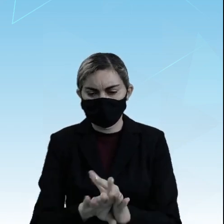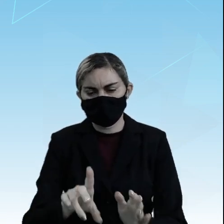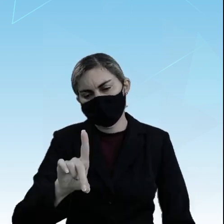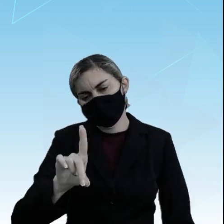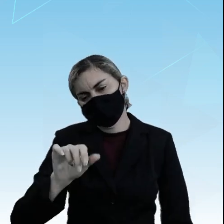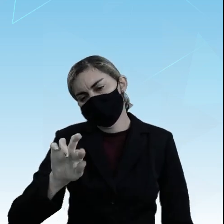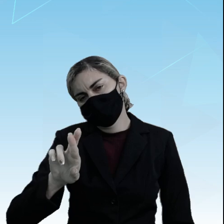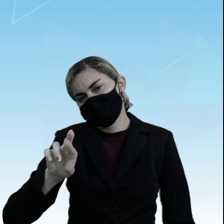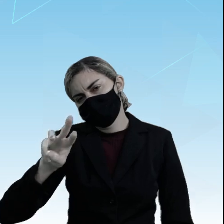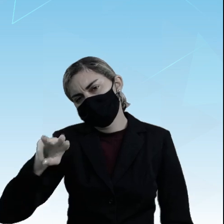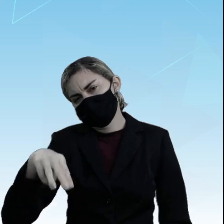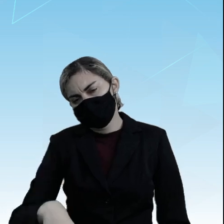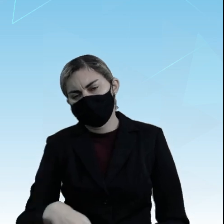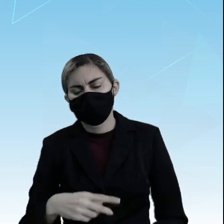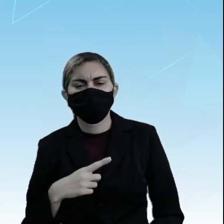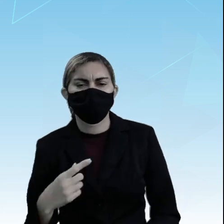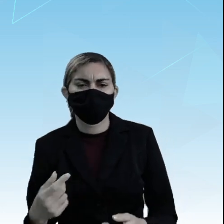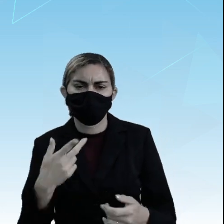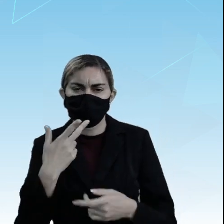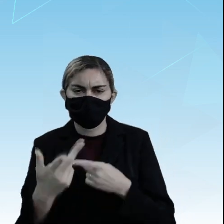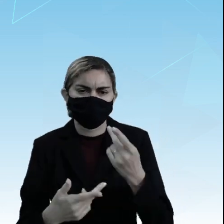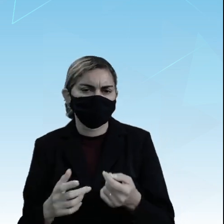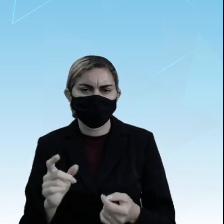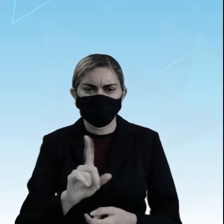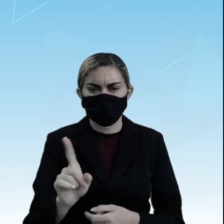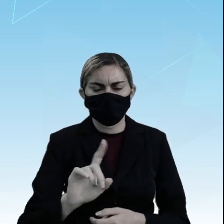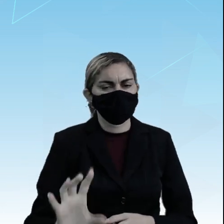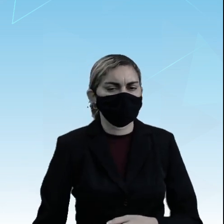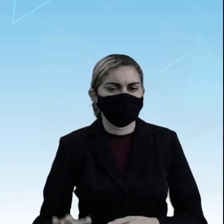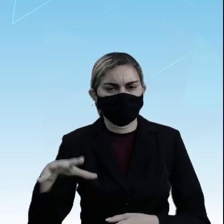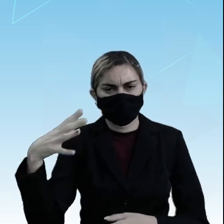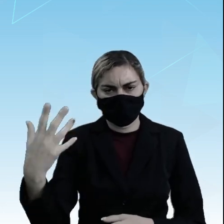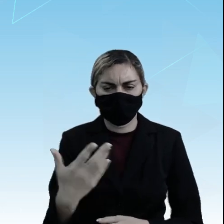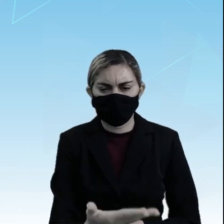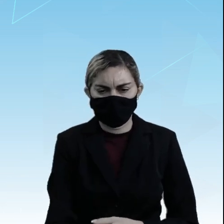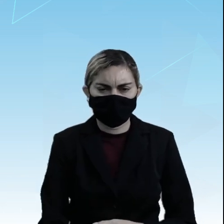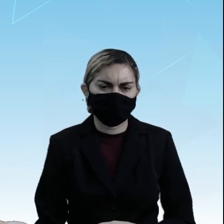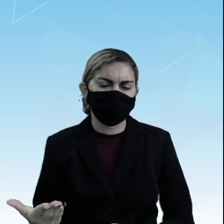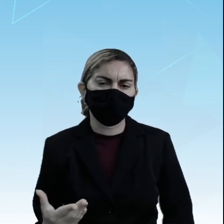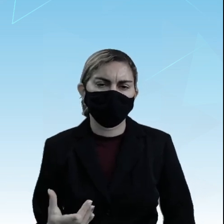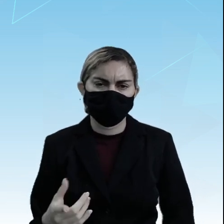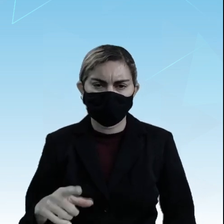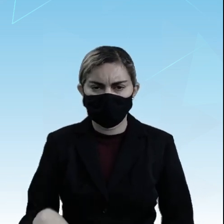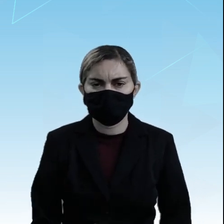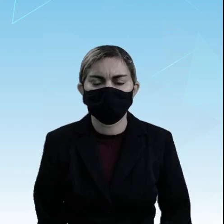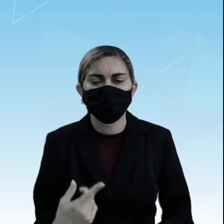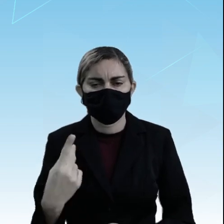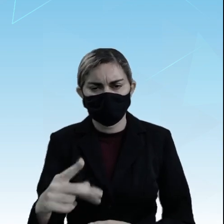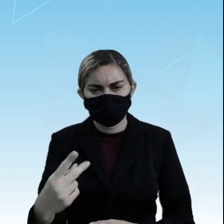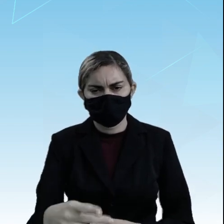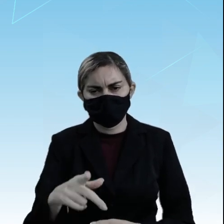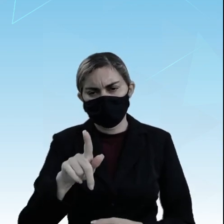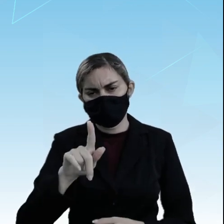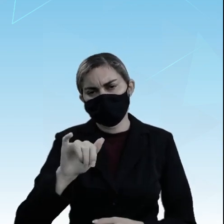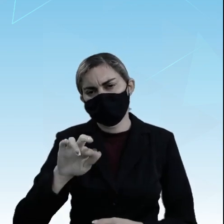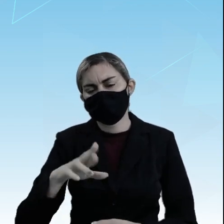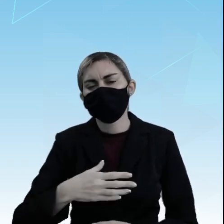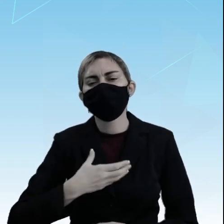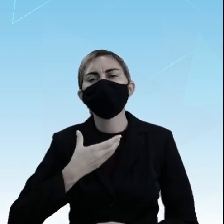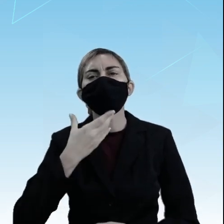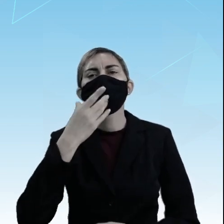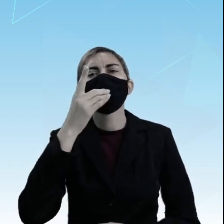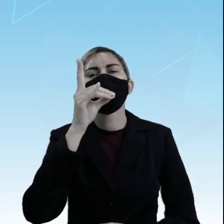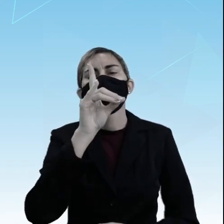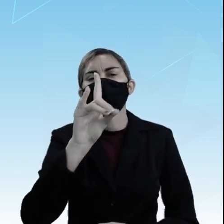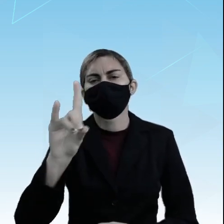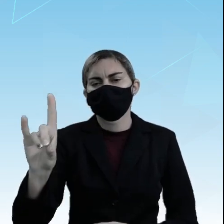diz o seguinte: não, o que está acontecendo é o seguinte: aquela girafa que tem um